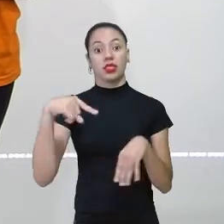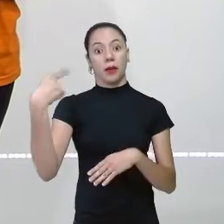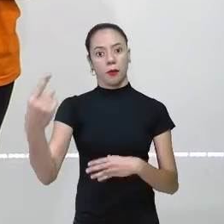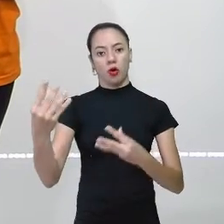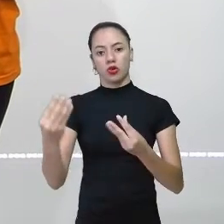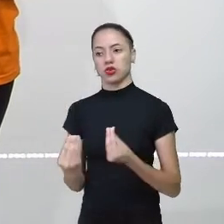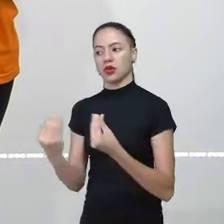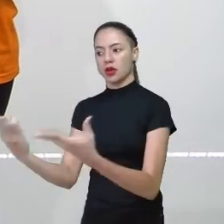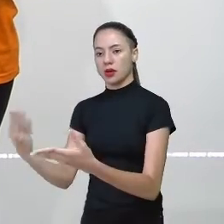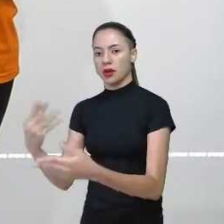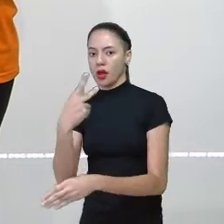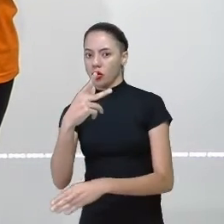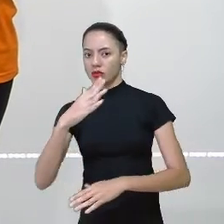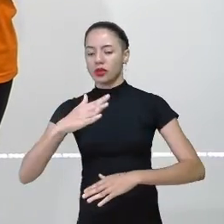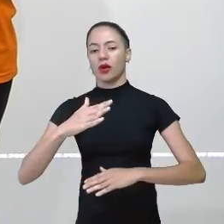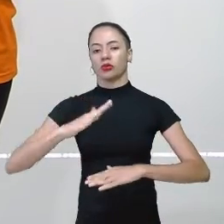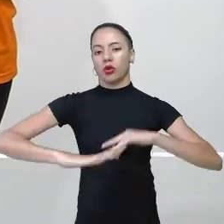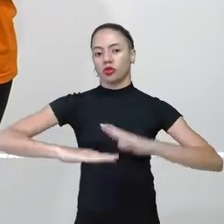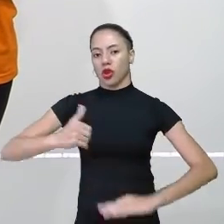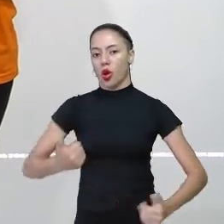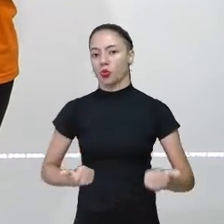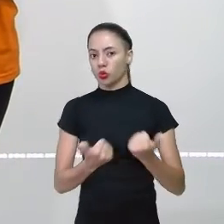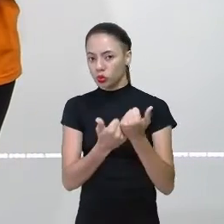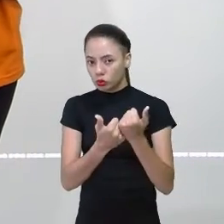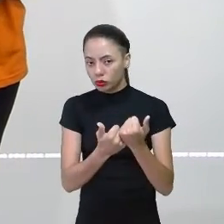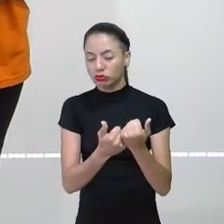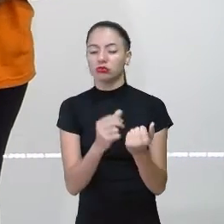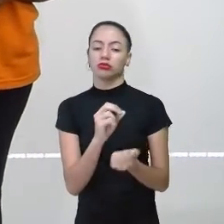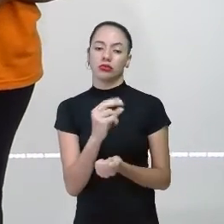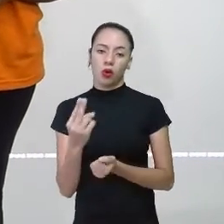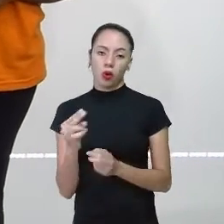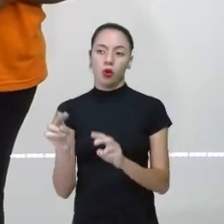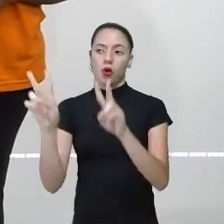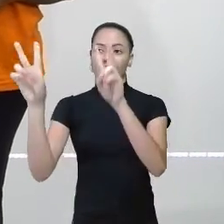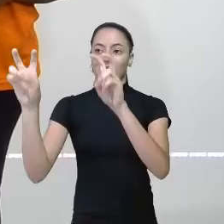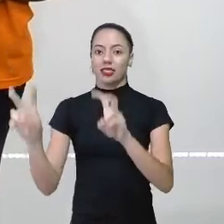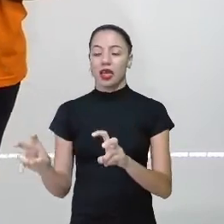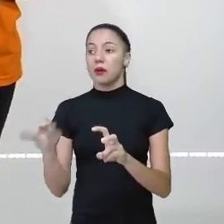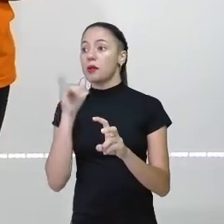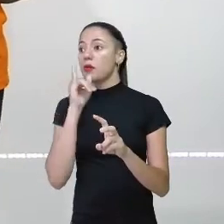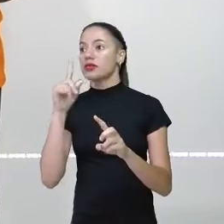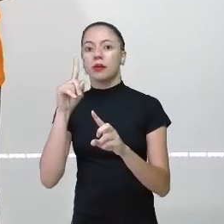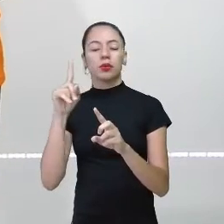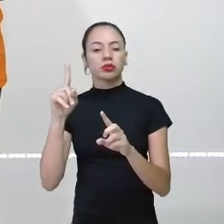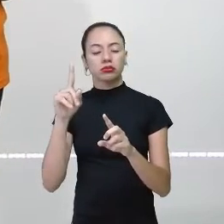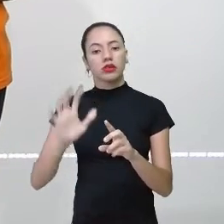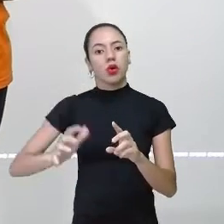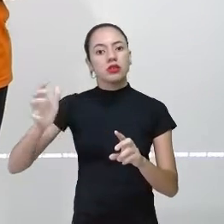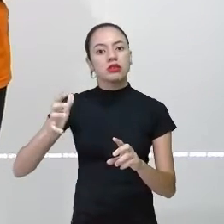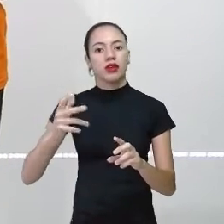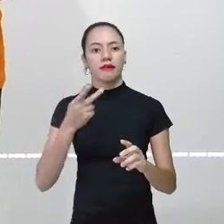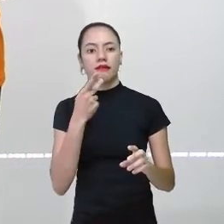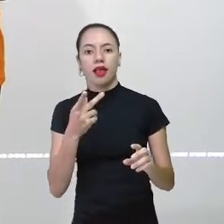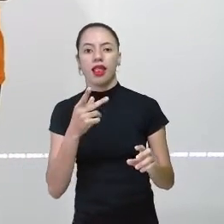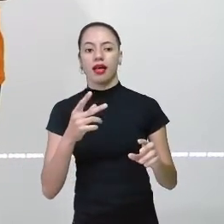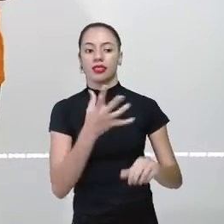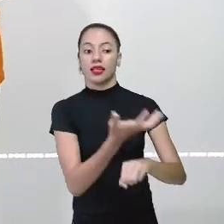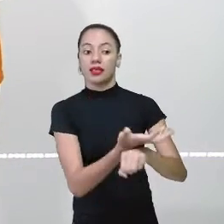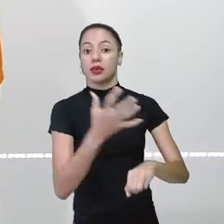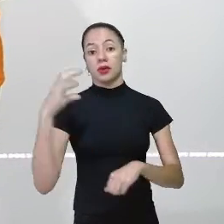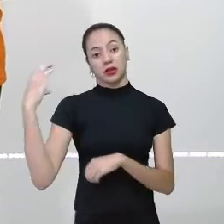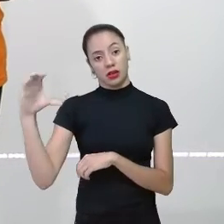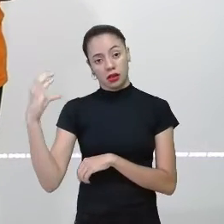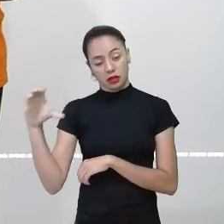para o tutor. Ou então, ó, esses temas, eles podem aparecer em aula de ciências também. Sim, né? sim. Então vão aparecer em aula de ciência em